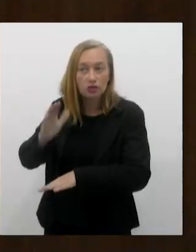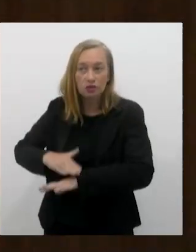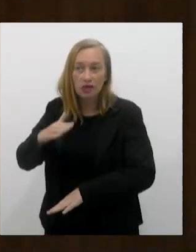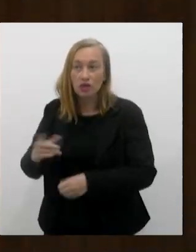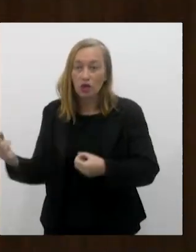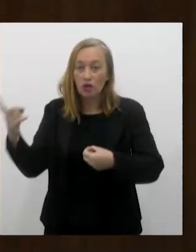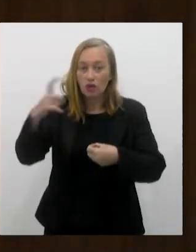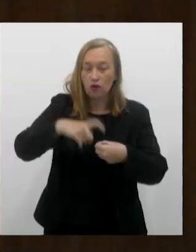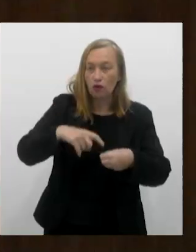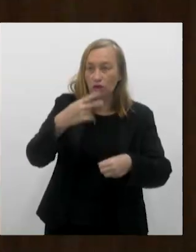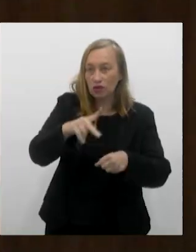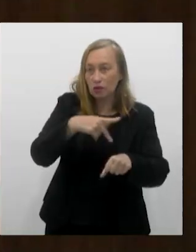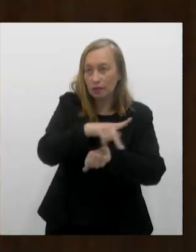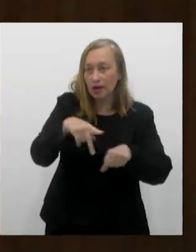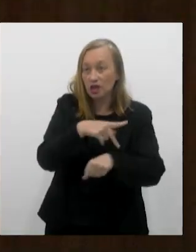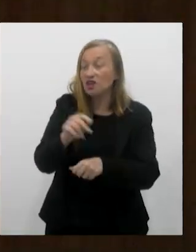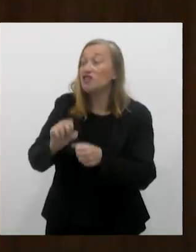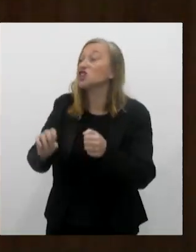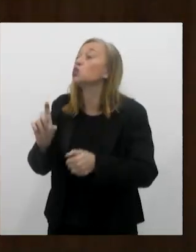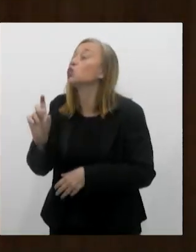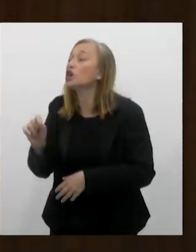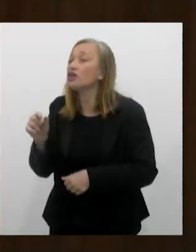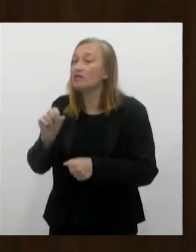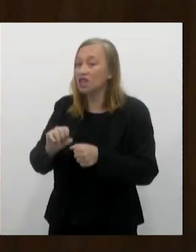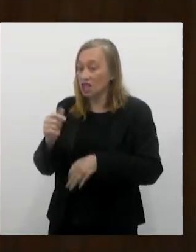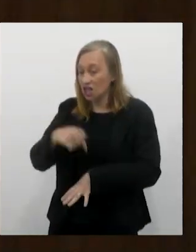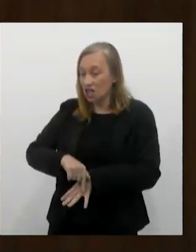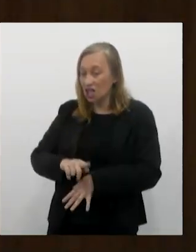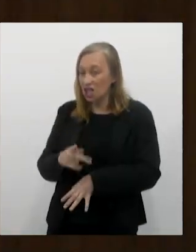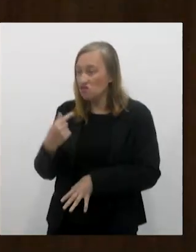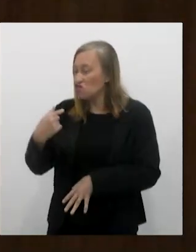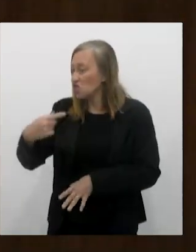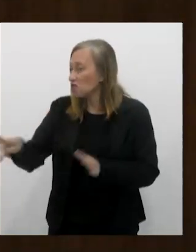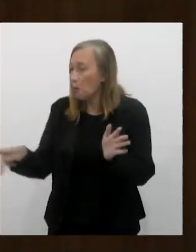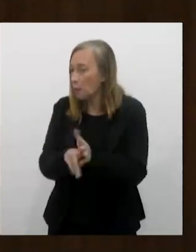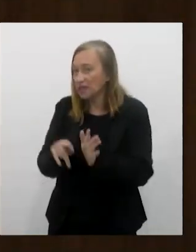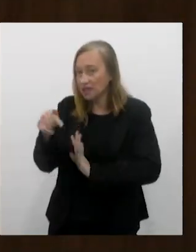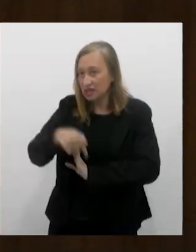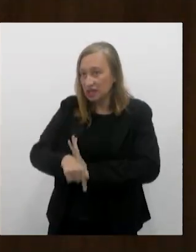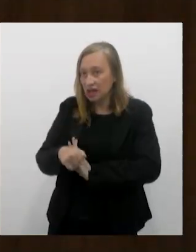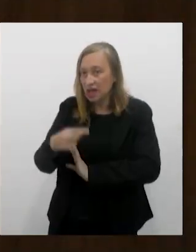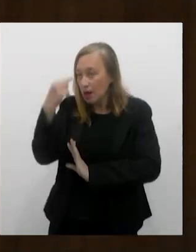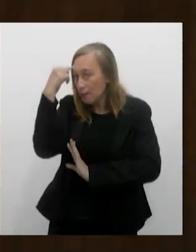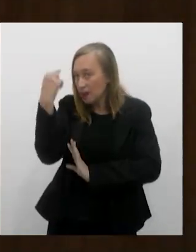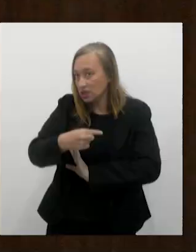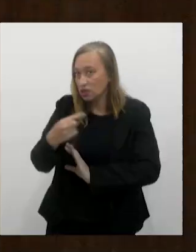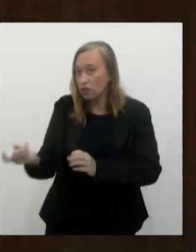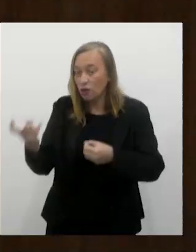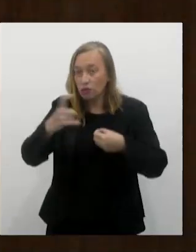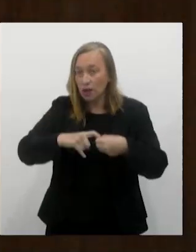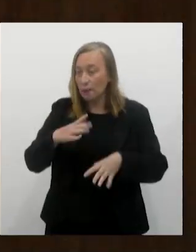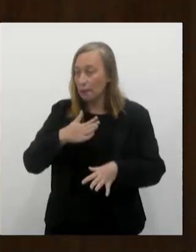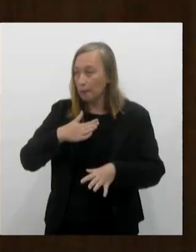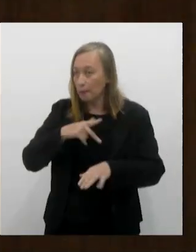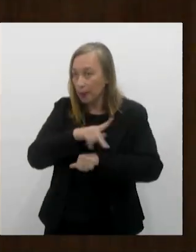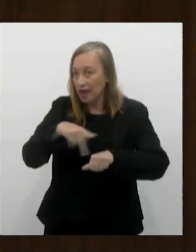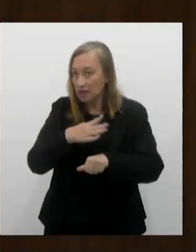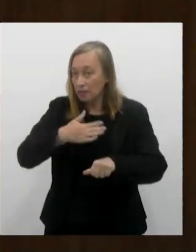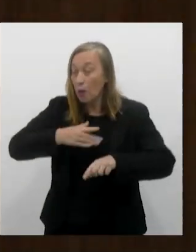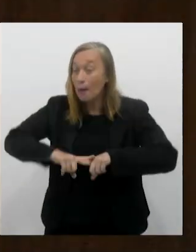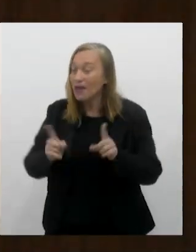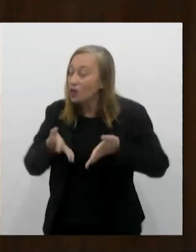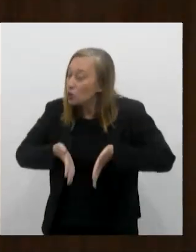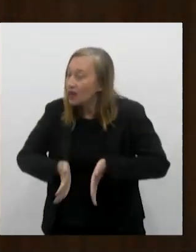seu país, o que você está fazendo aqui, sua japonesa, você não é daqui, e me mandando voltar para o meu país, que eu nasci